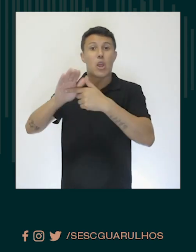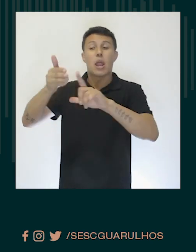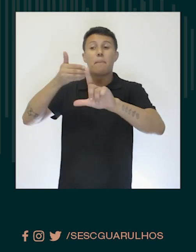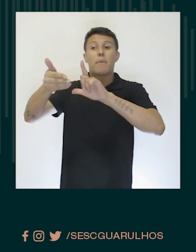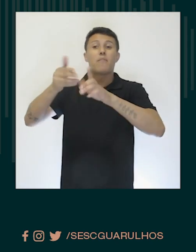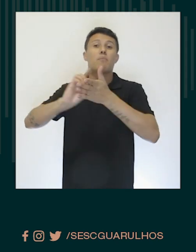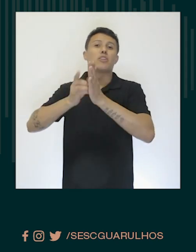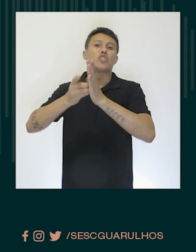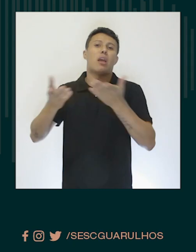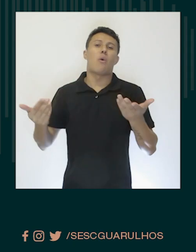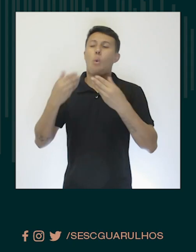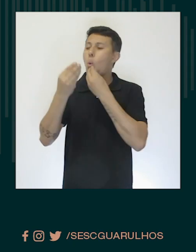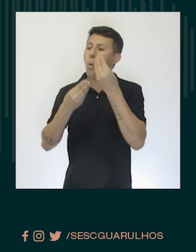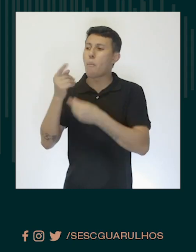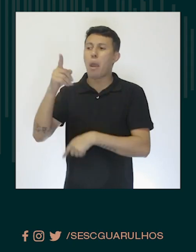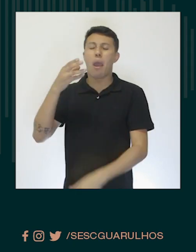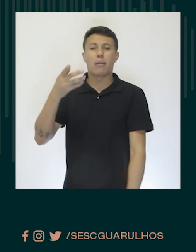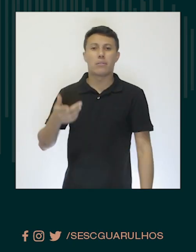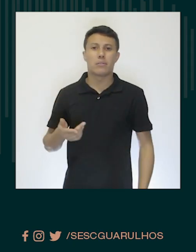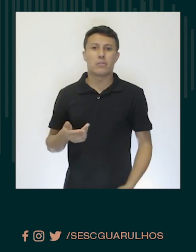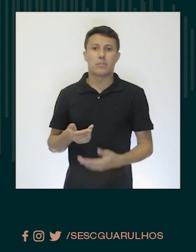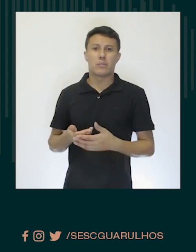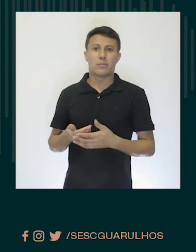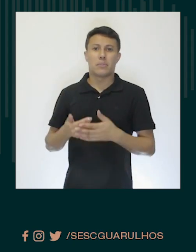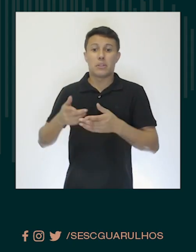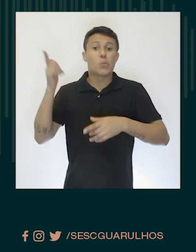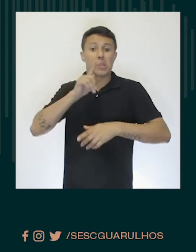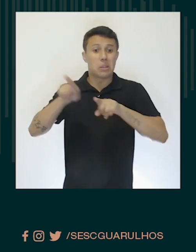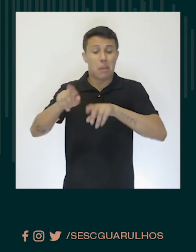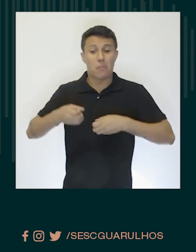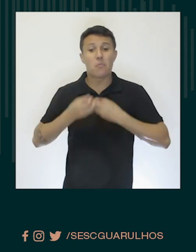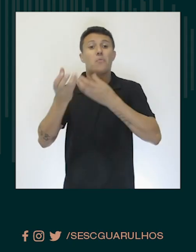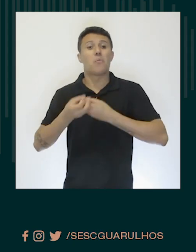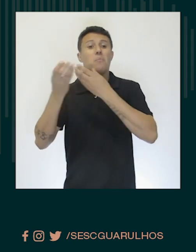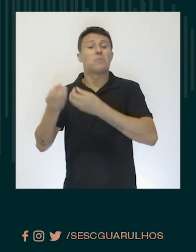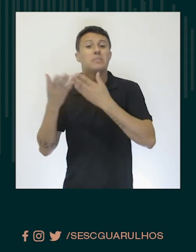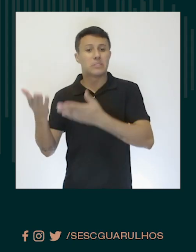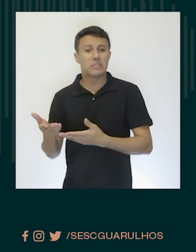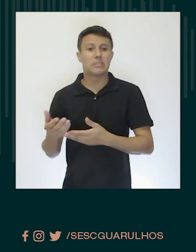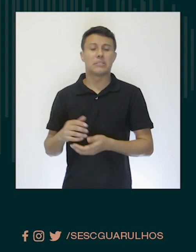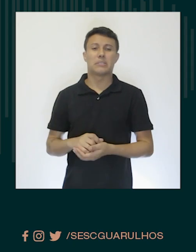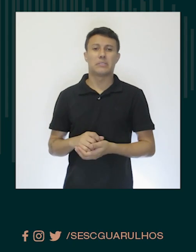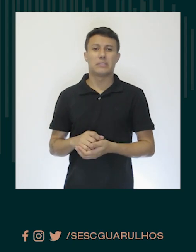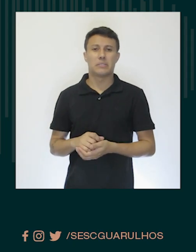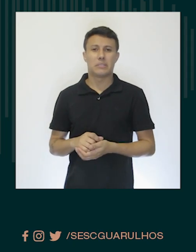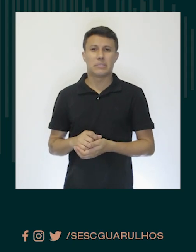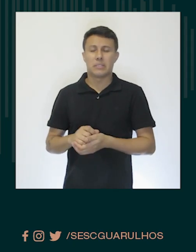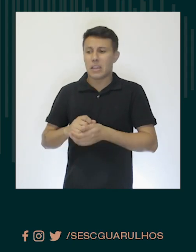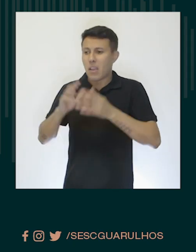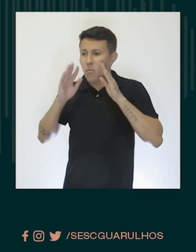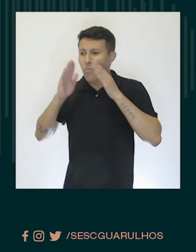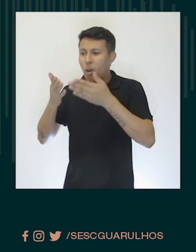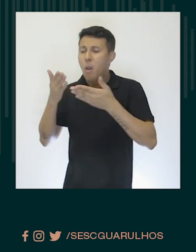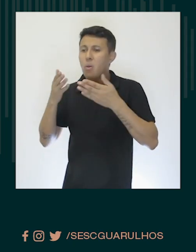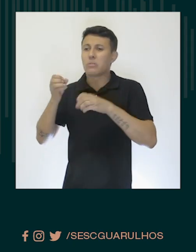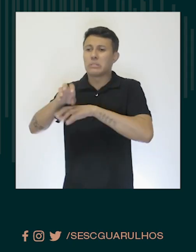nas plataformas digitais, realmente com esse caráter de formação, de aprimoramento no